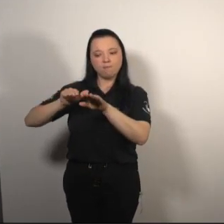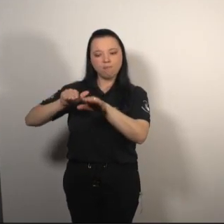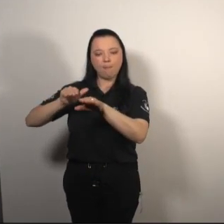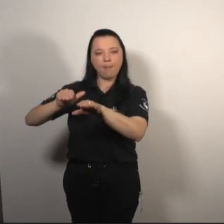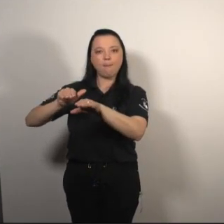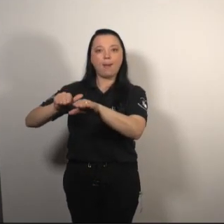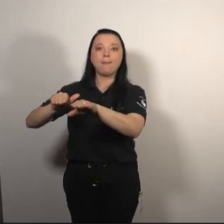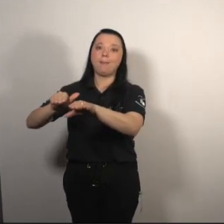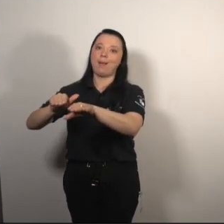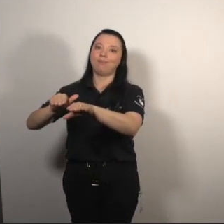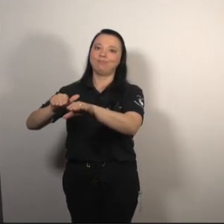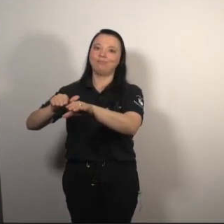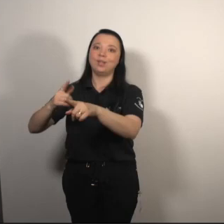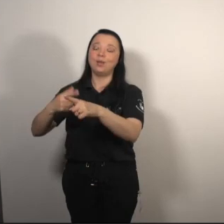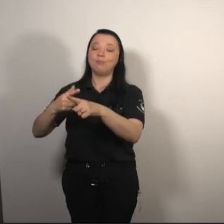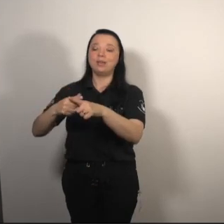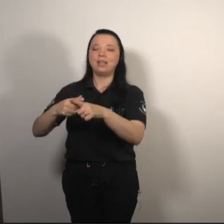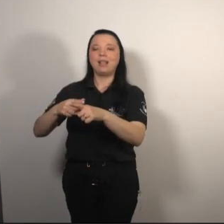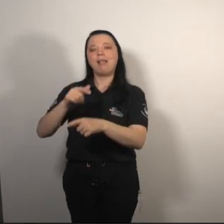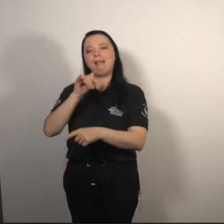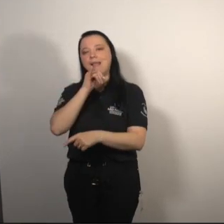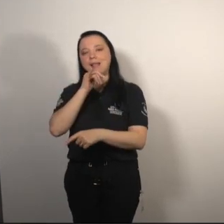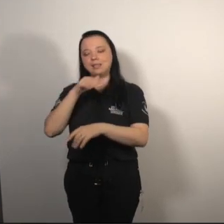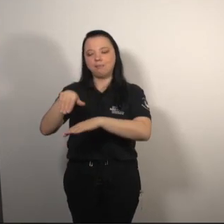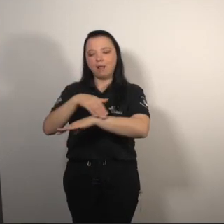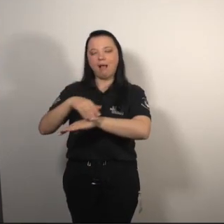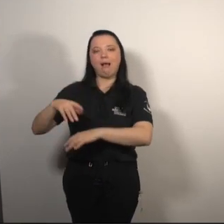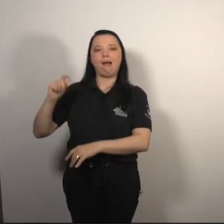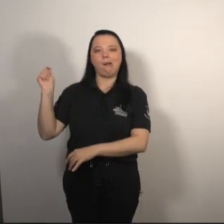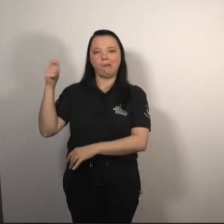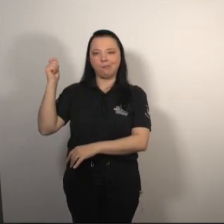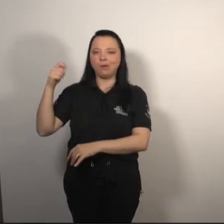esses locais têm muito fluxo de veículos, né? Obrigado.